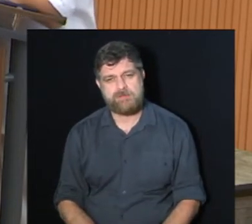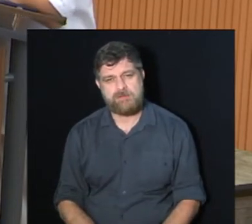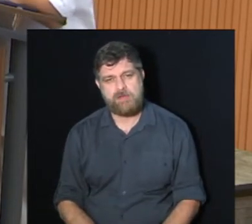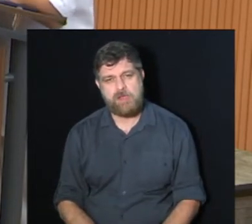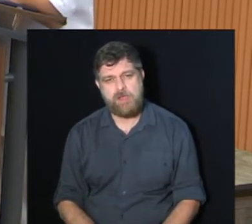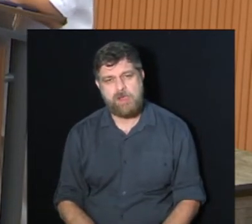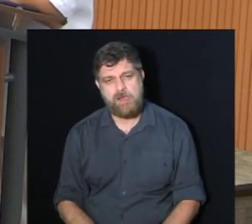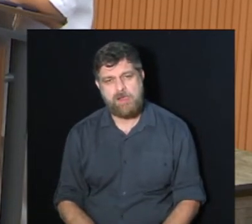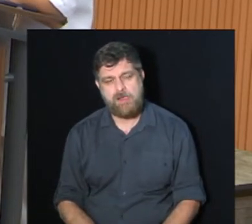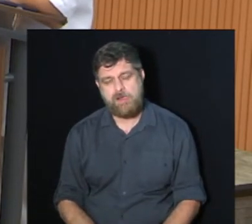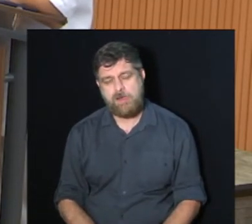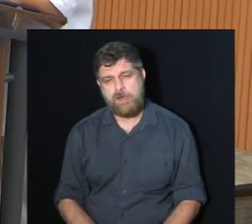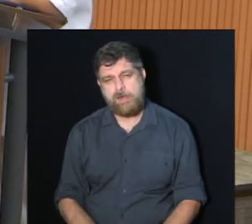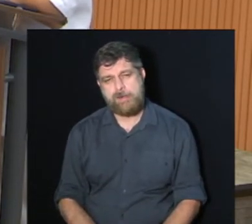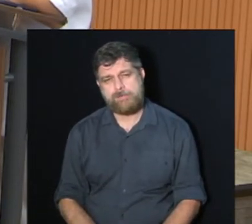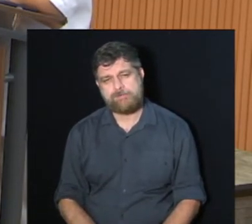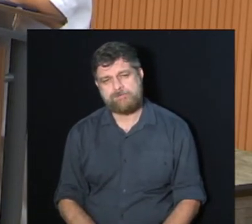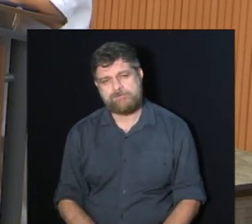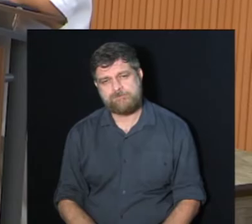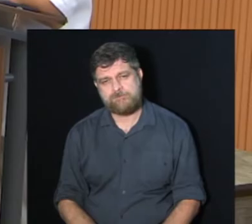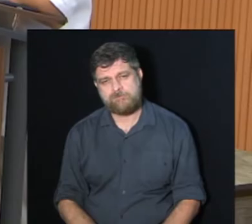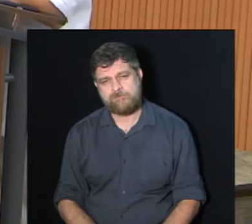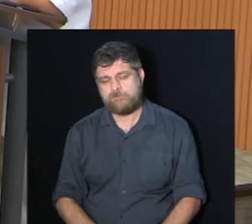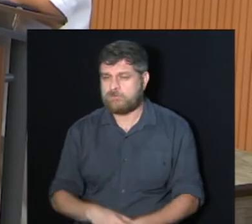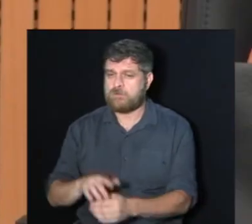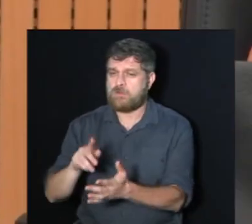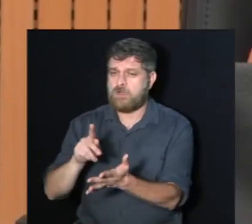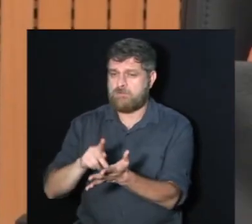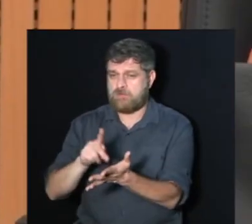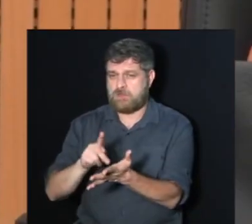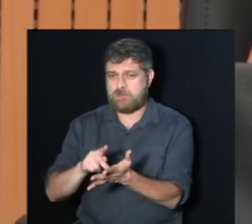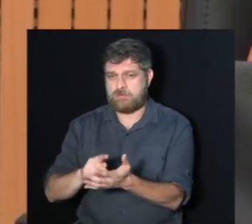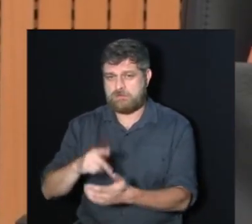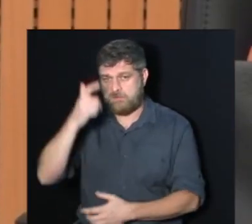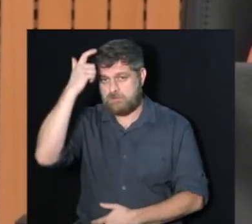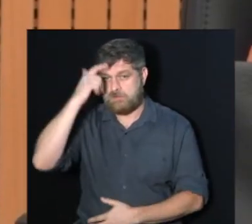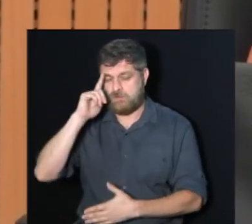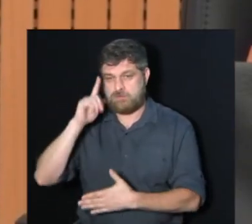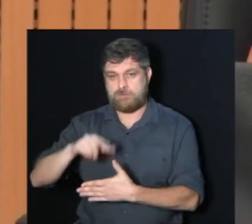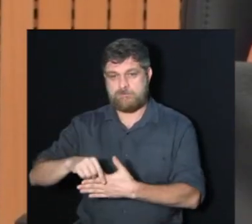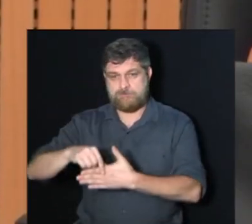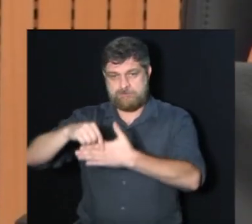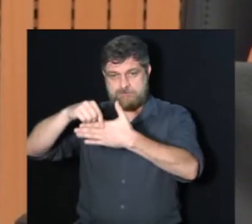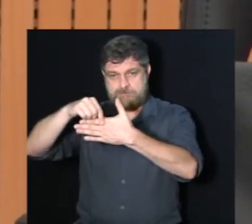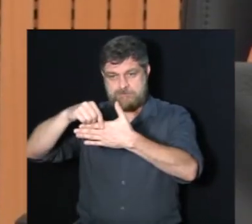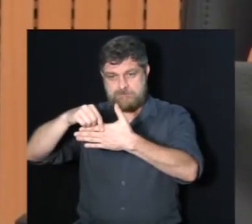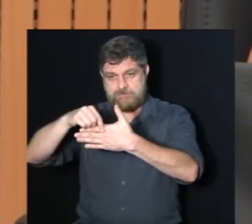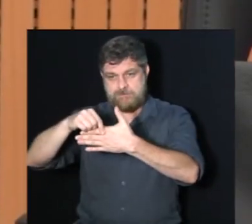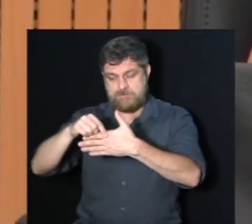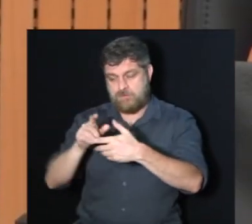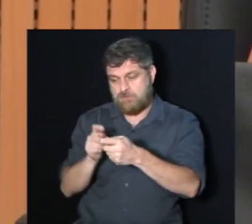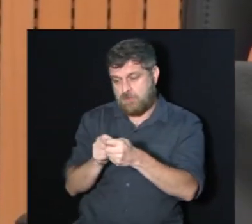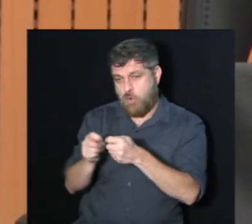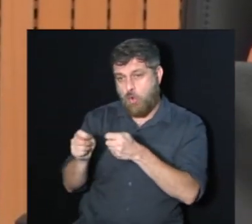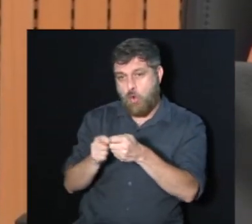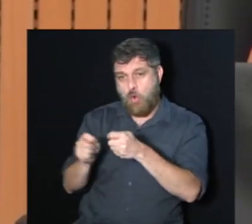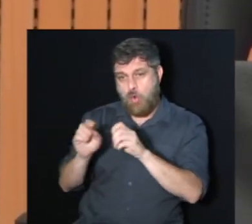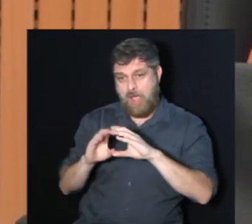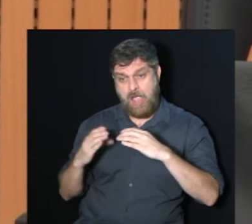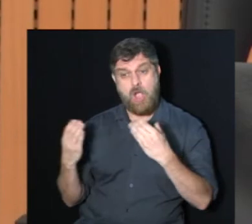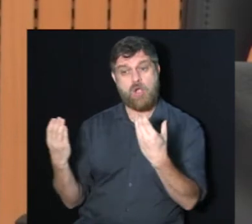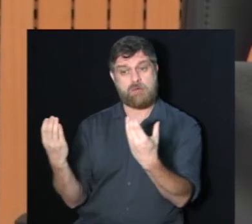porque, assim, na verdade, eu fiquei como liderança, então eu controlo, né, a comunidade,